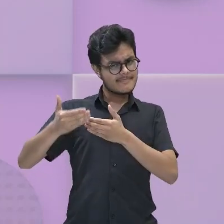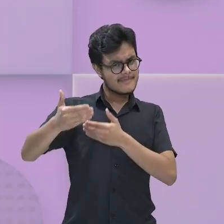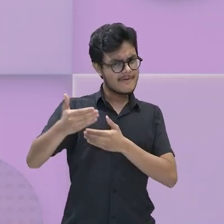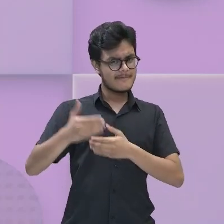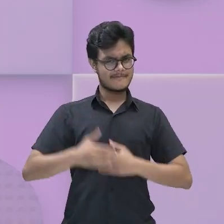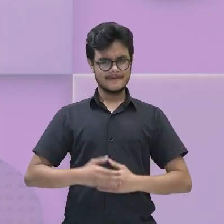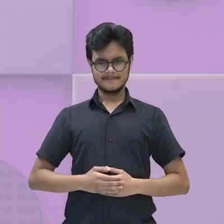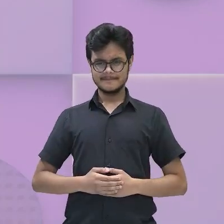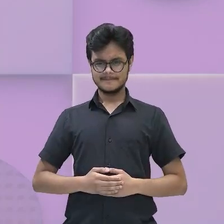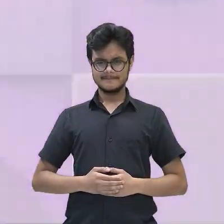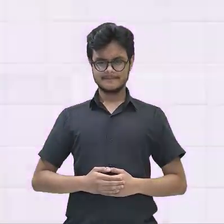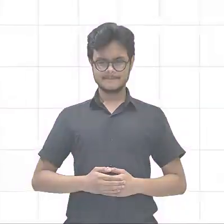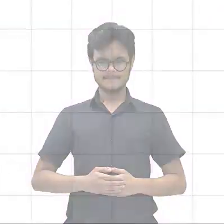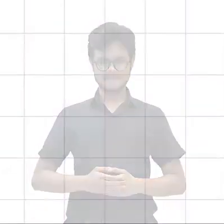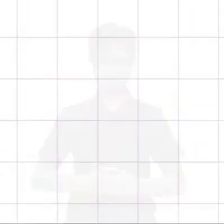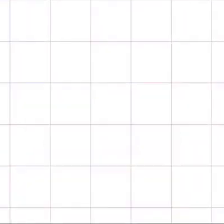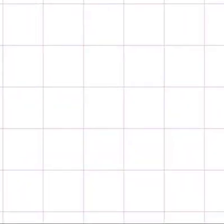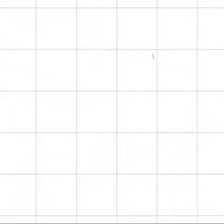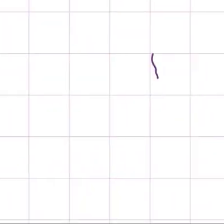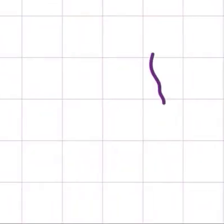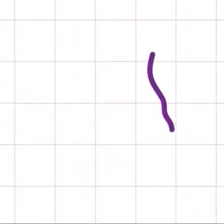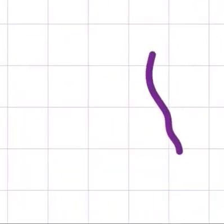nossa aula.